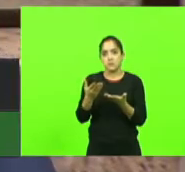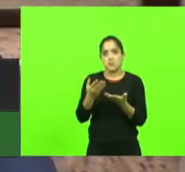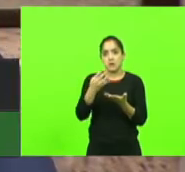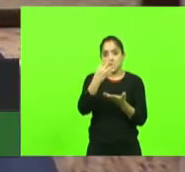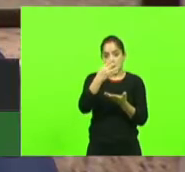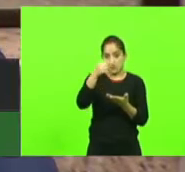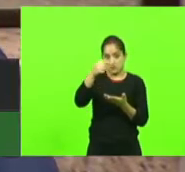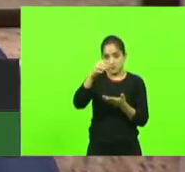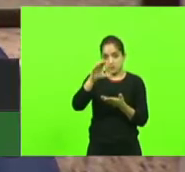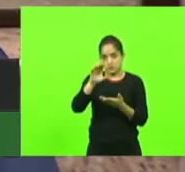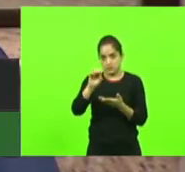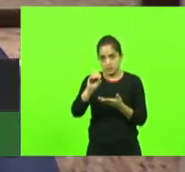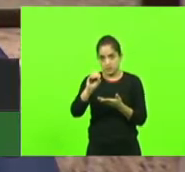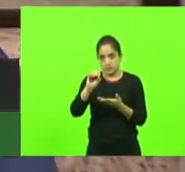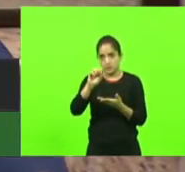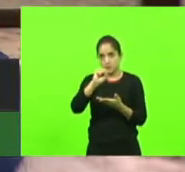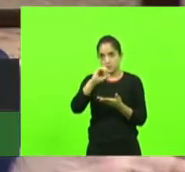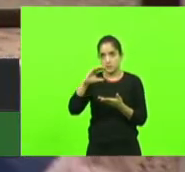470,